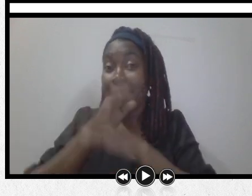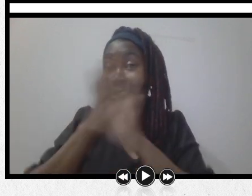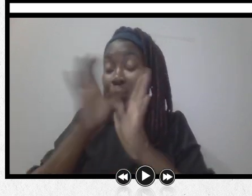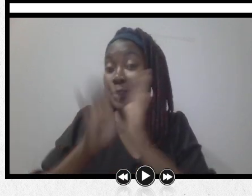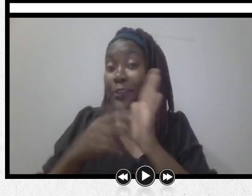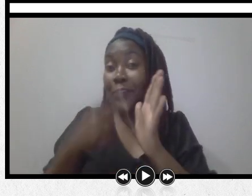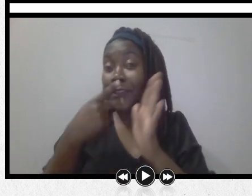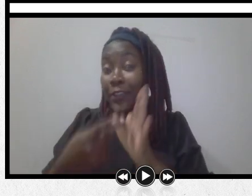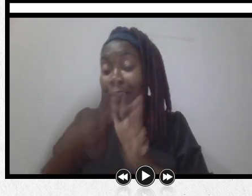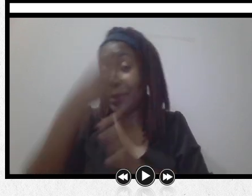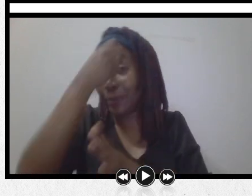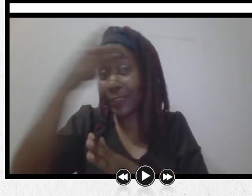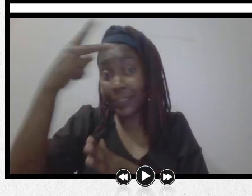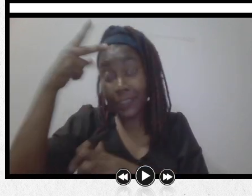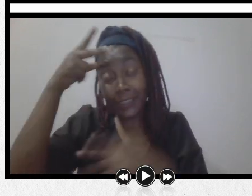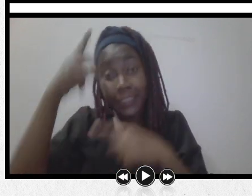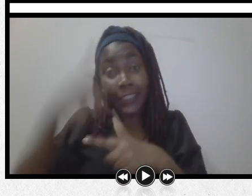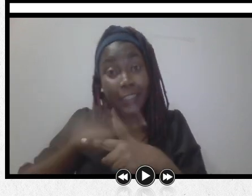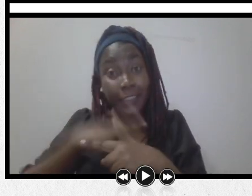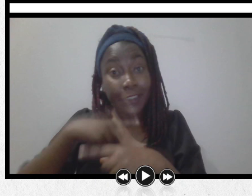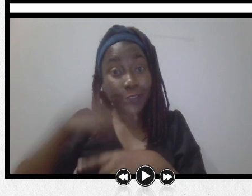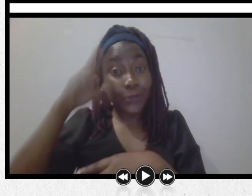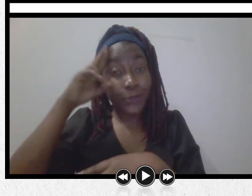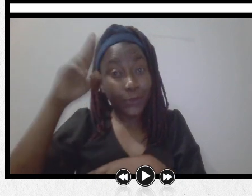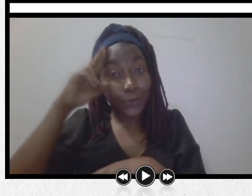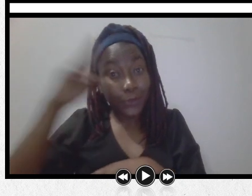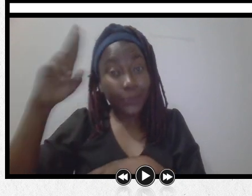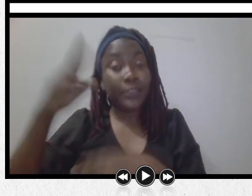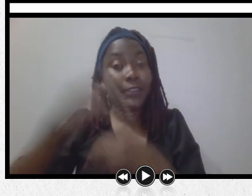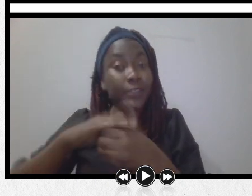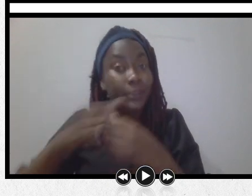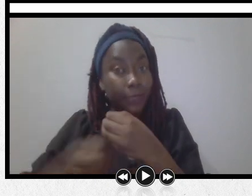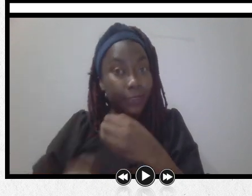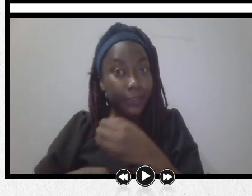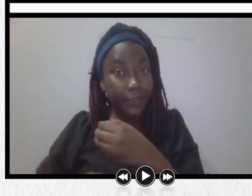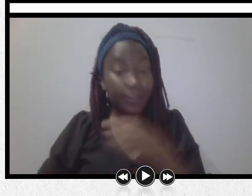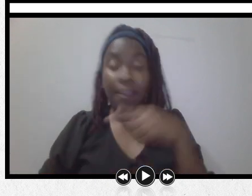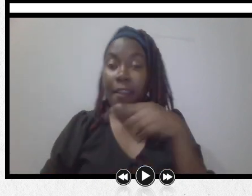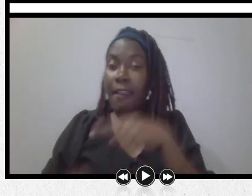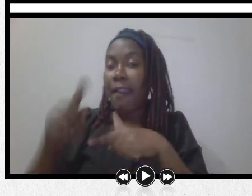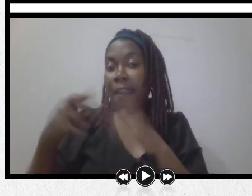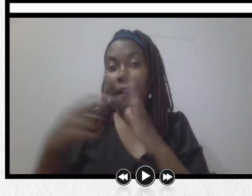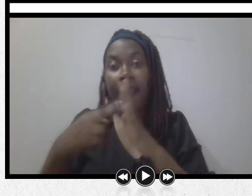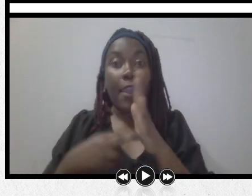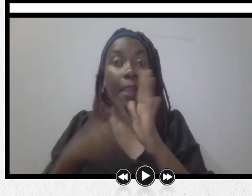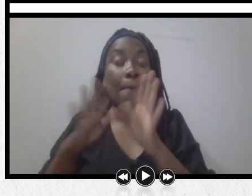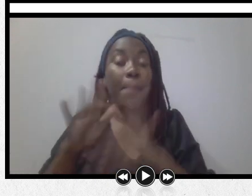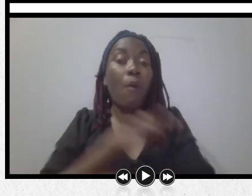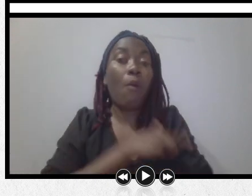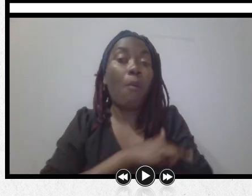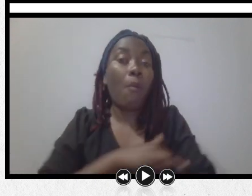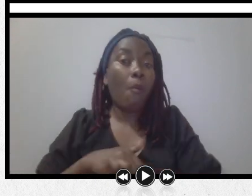Constituição fala que o município ele tem a titularidade e responsabilidade do saneamento básico. Essa é a regra, mas se comporta